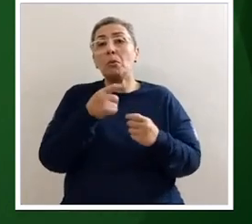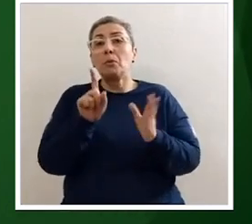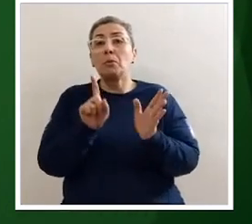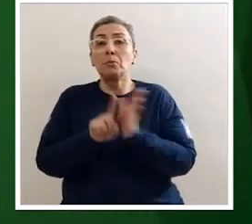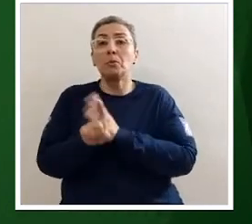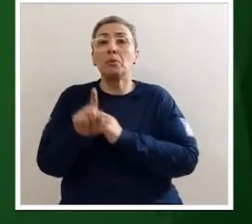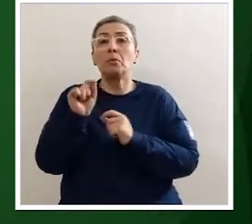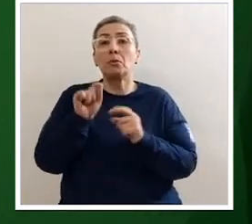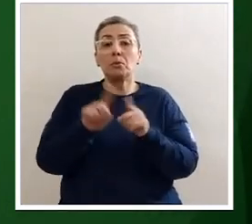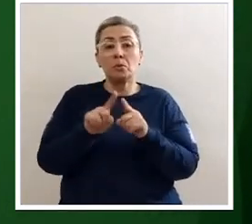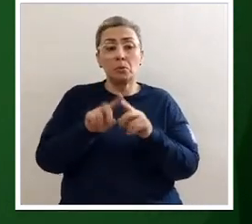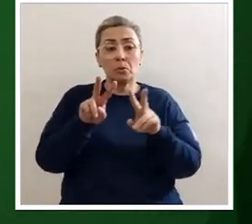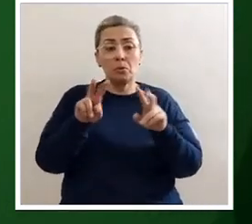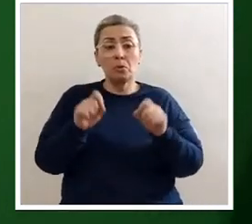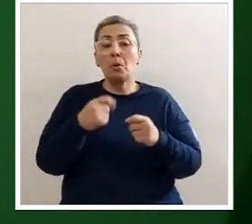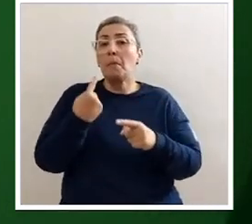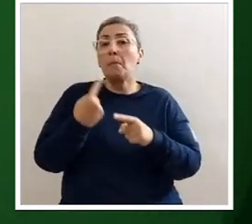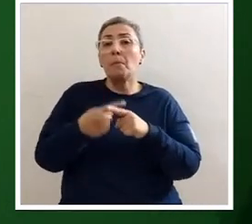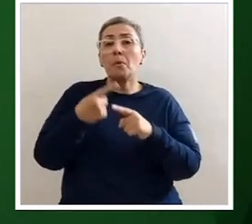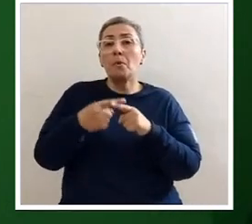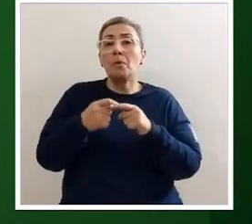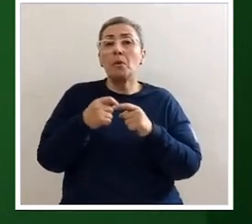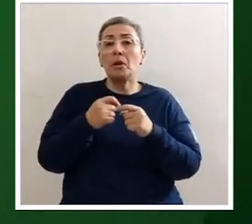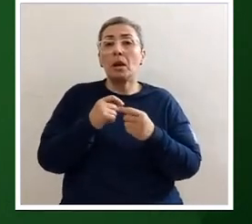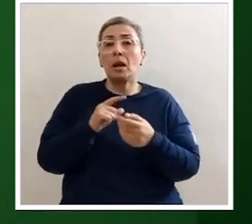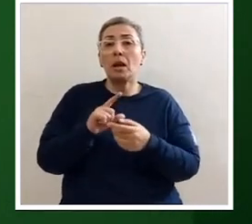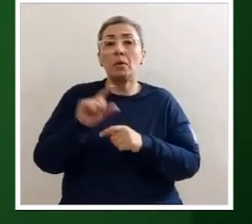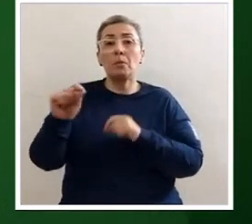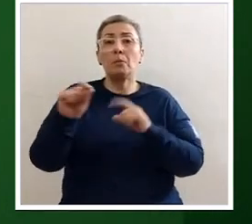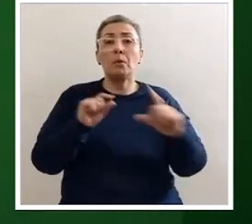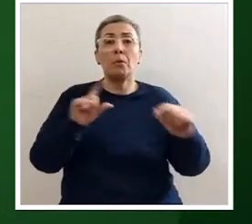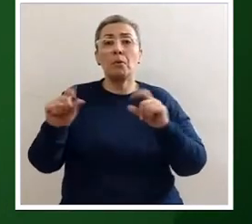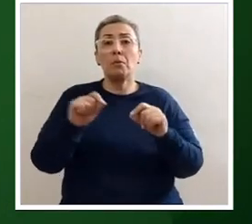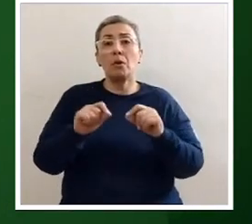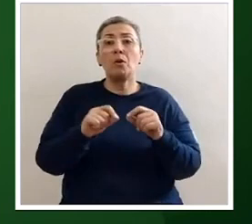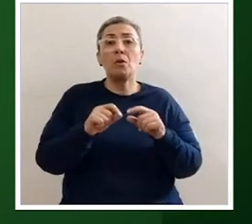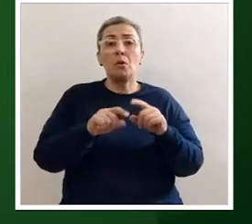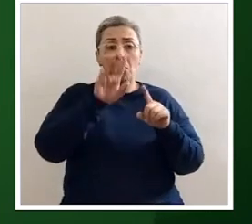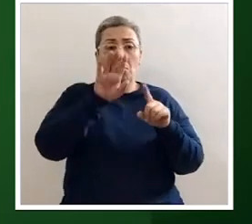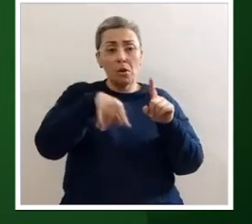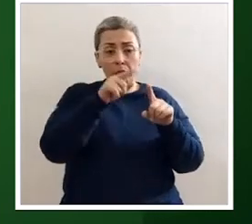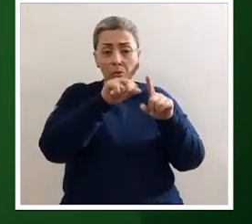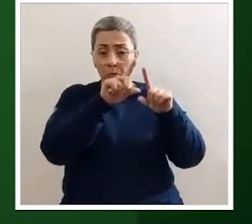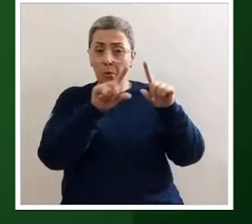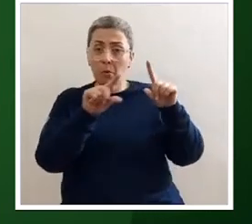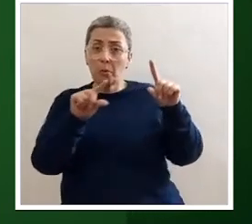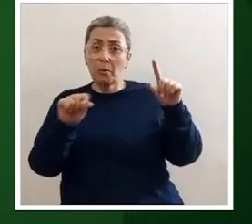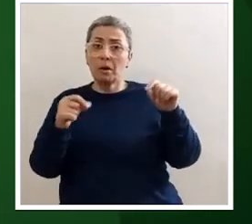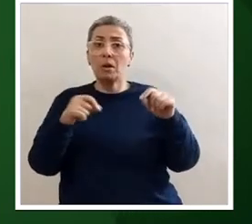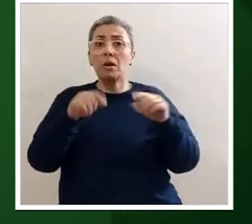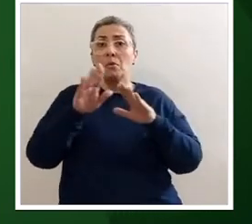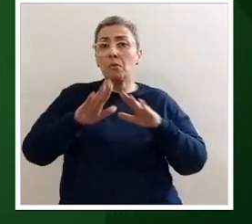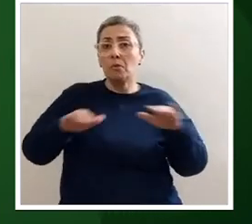questão é nisso a respeito de porque a evasão o gráfico que você mostrou mostra que muitas crianças que